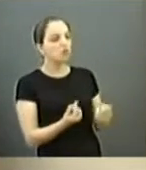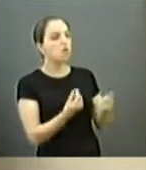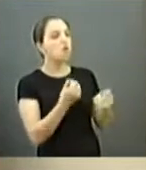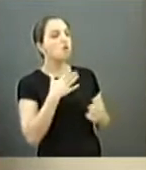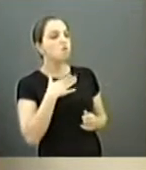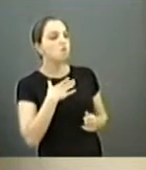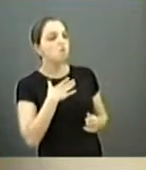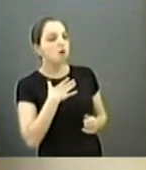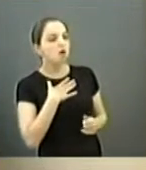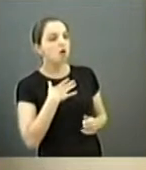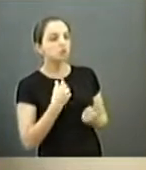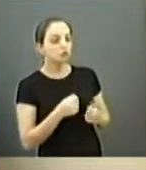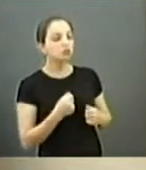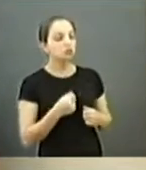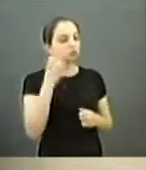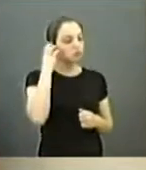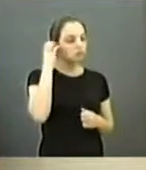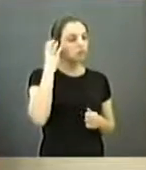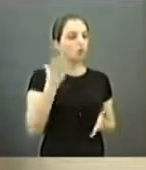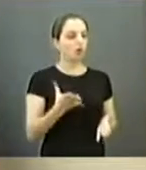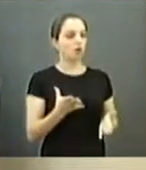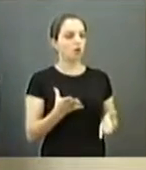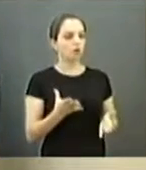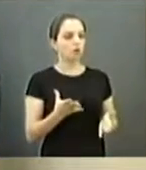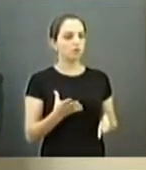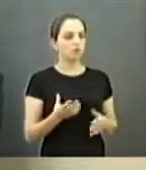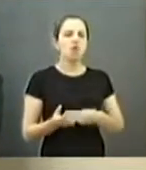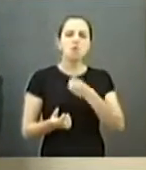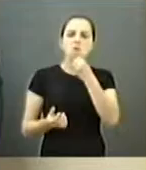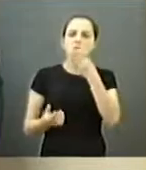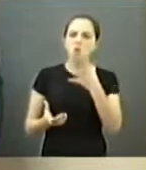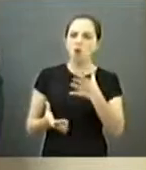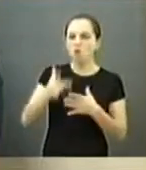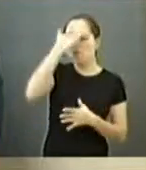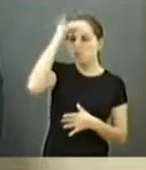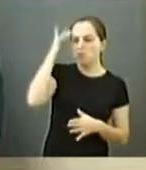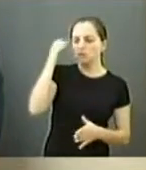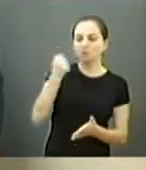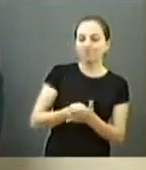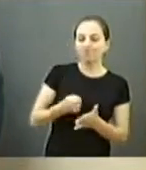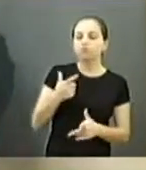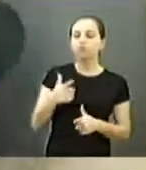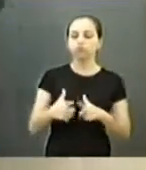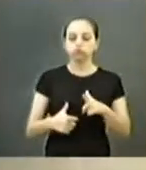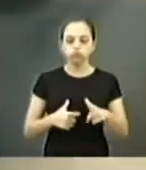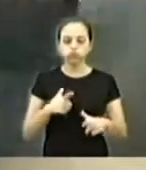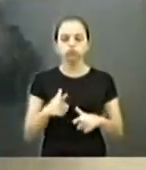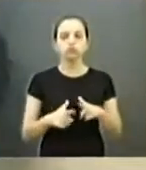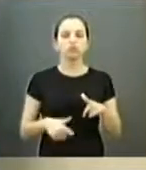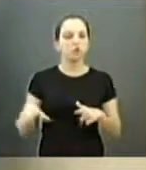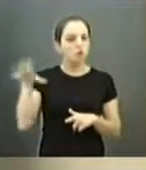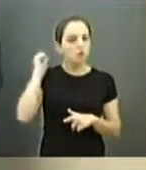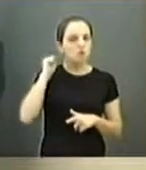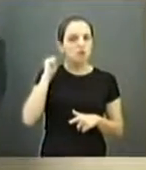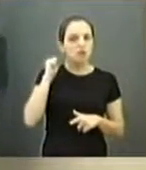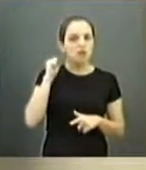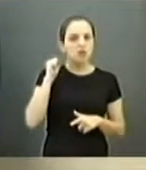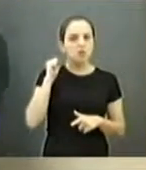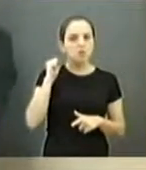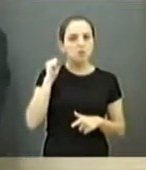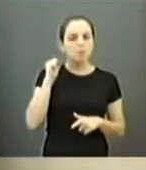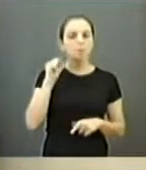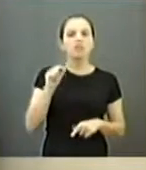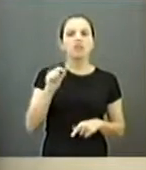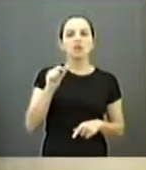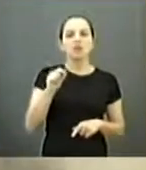auditivo? Você acha que é bom para um profissional dedicado ouvir isso? E vejo os servidores batendo palma para